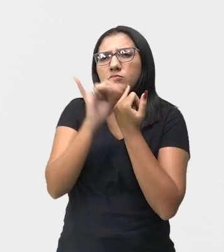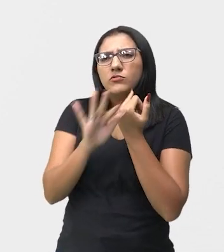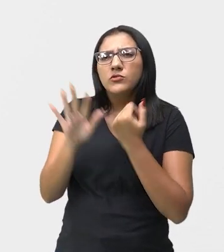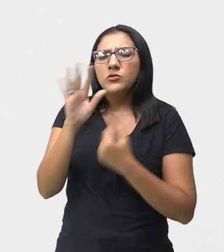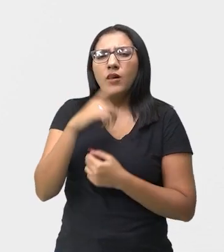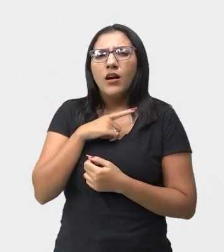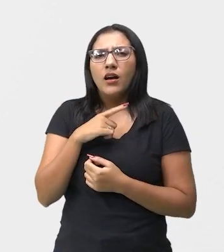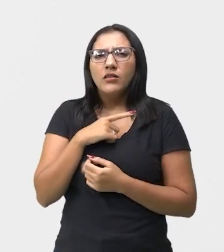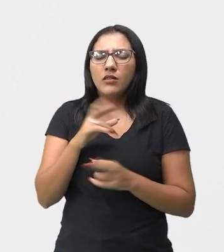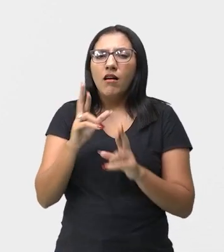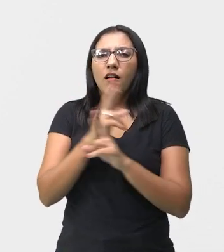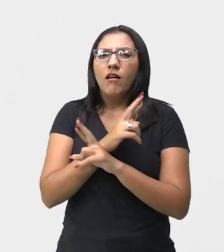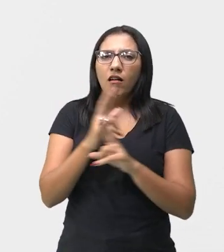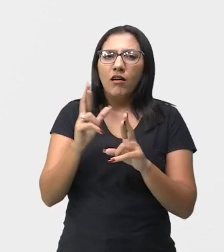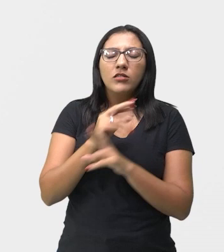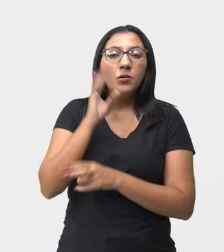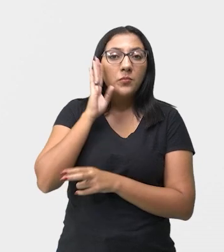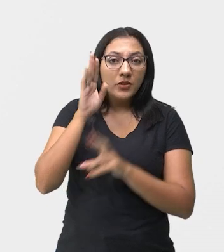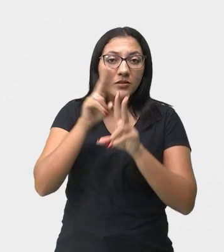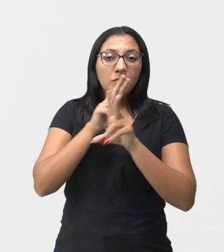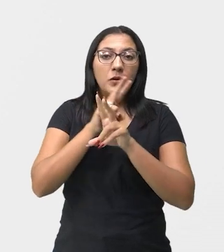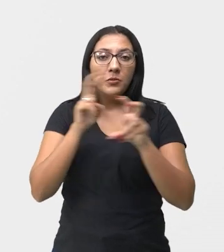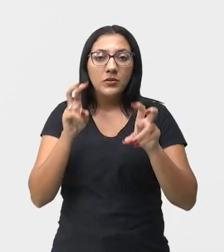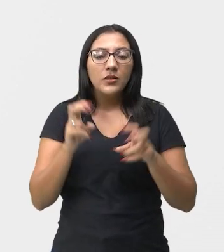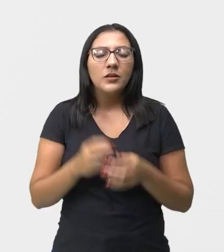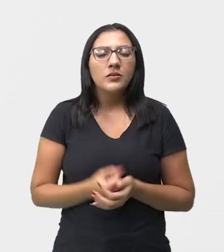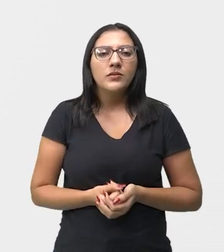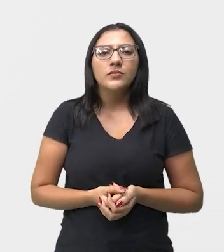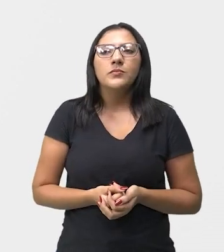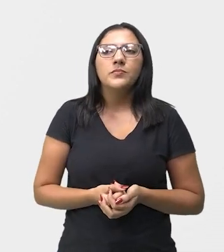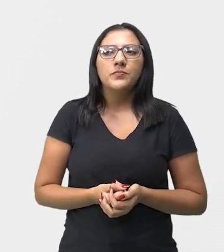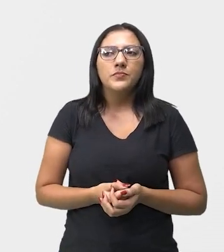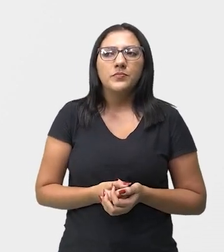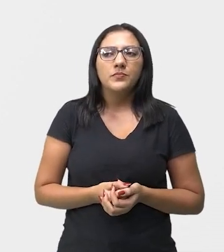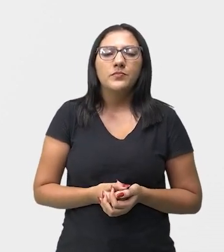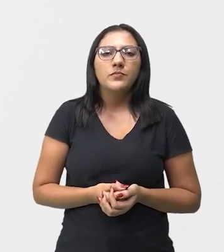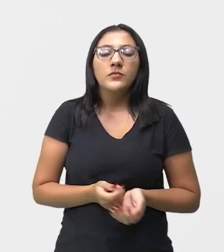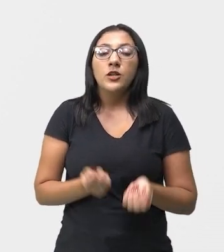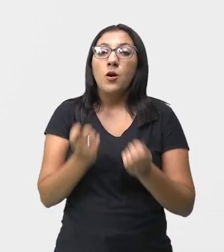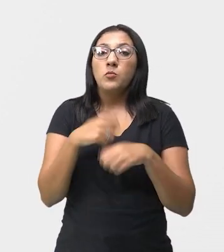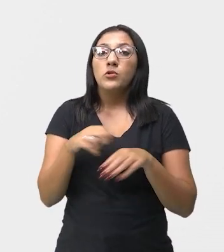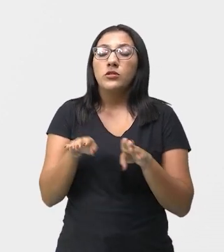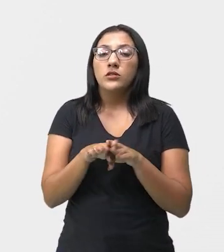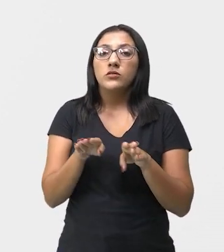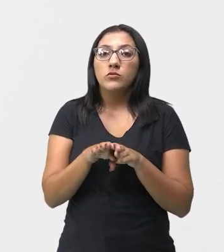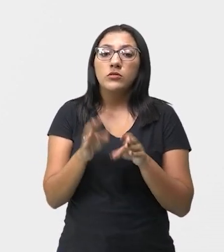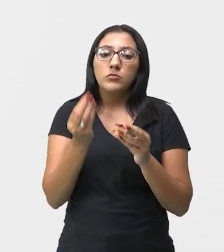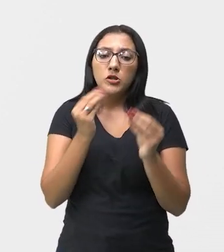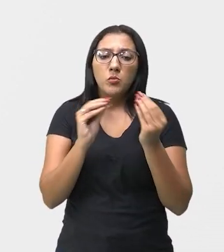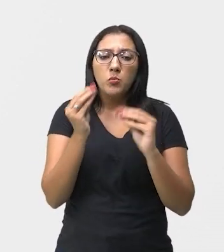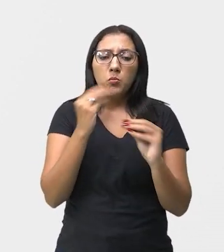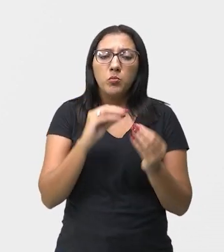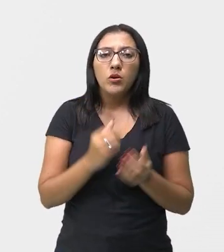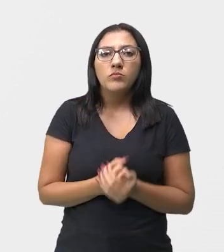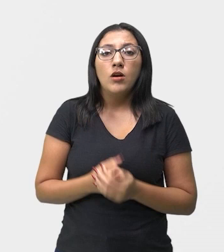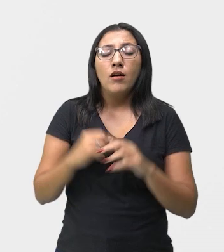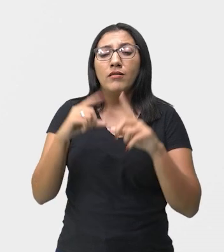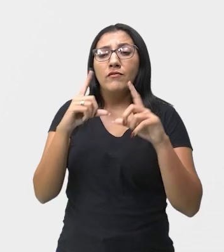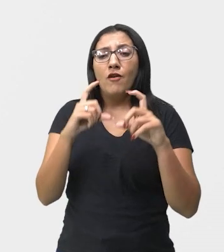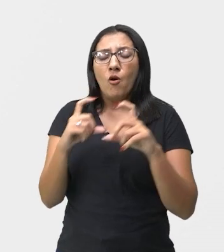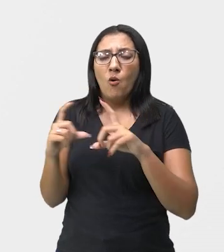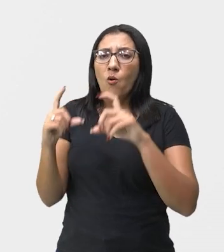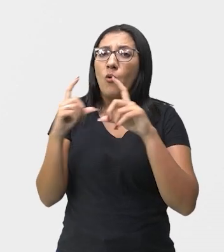de fotografia, fundos, tabelas, sons. Sim, alguns infográficos que são